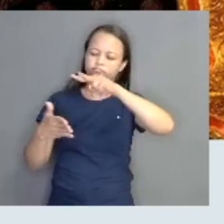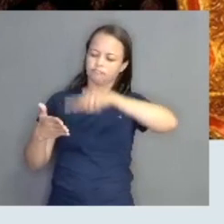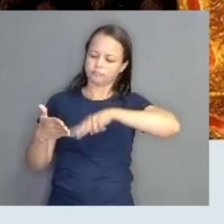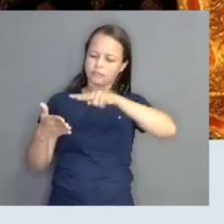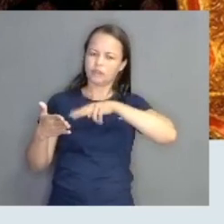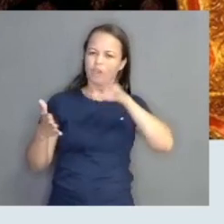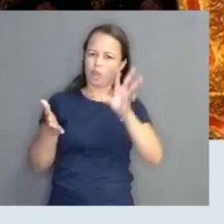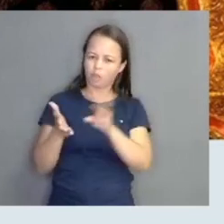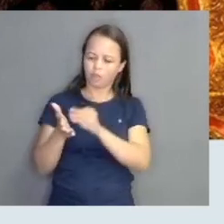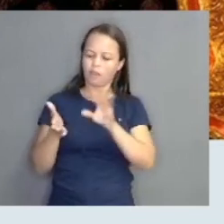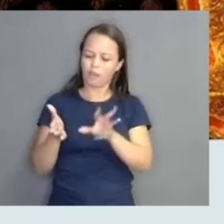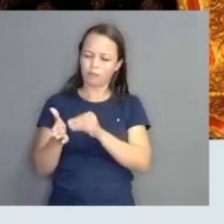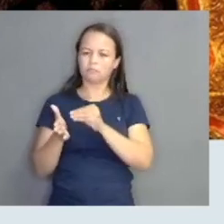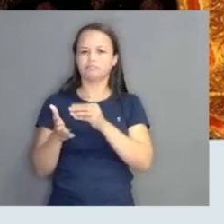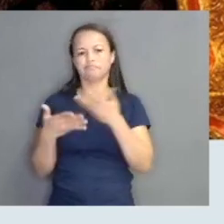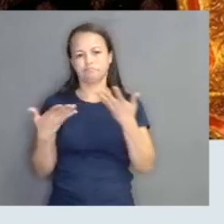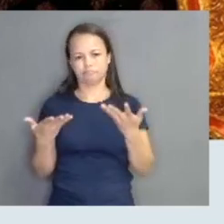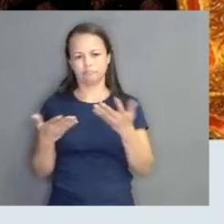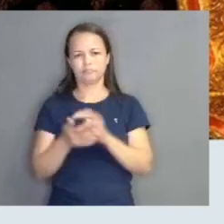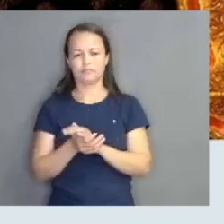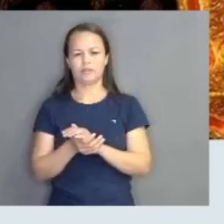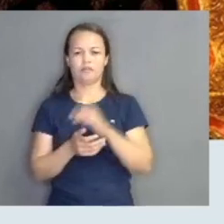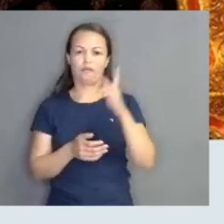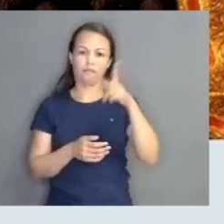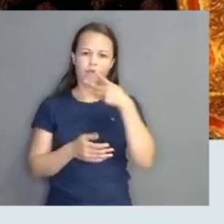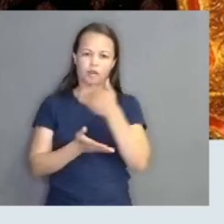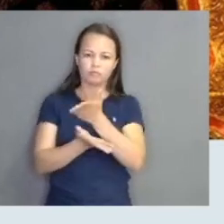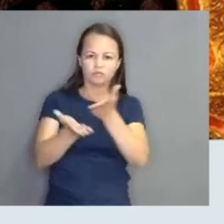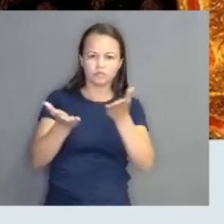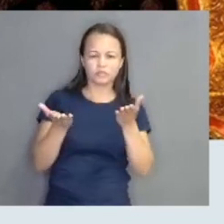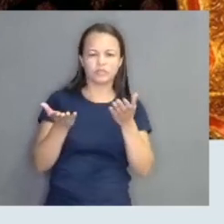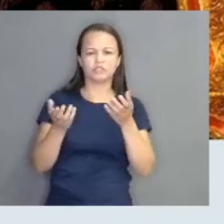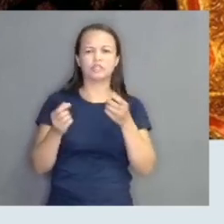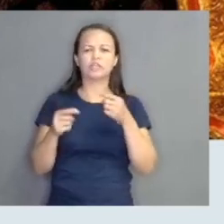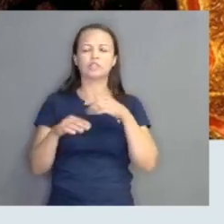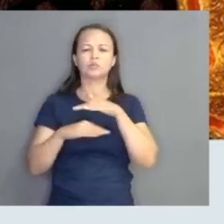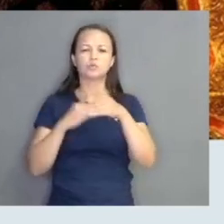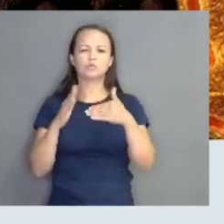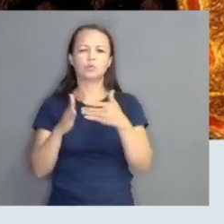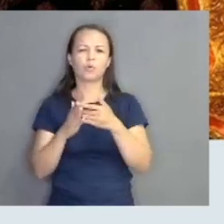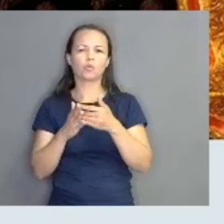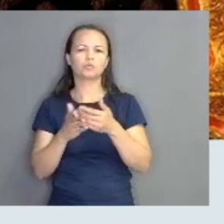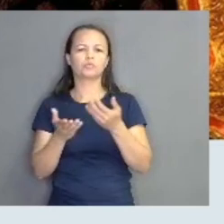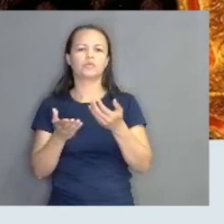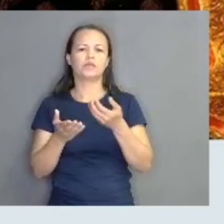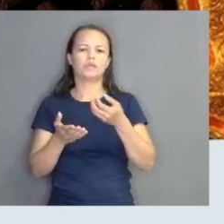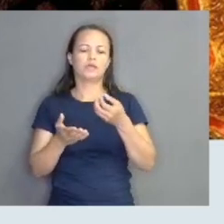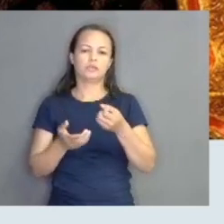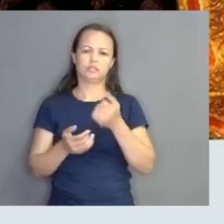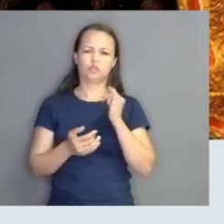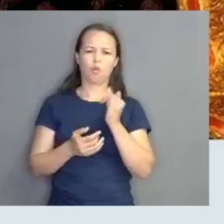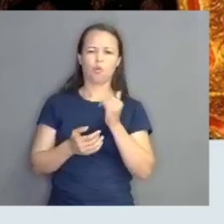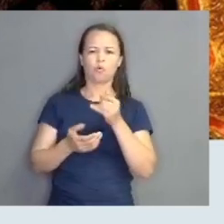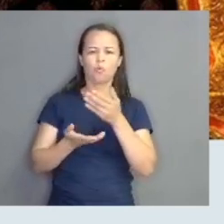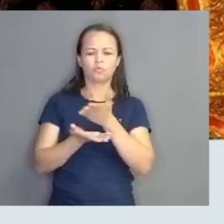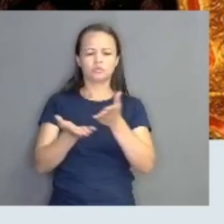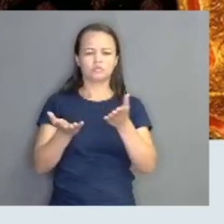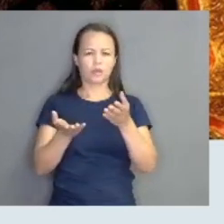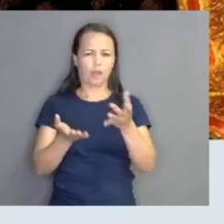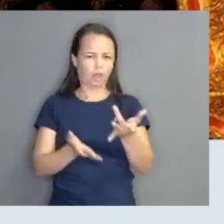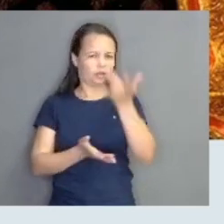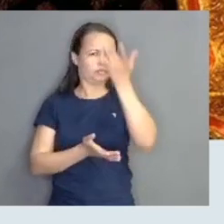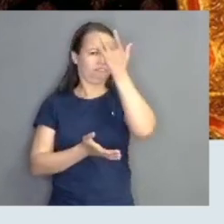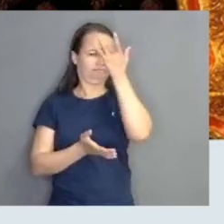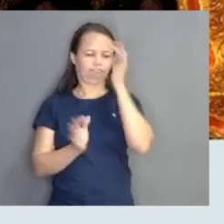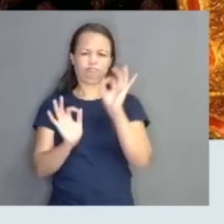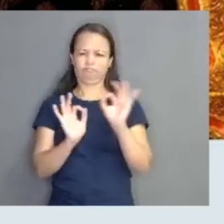complementar. Mas eu quero falar para vocês que todos esses pontos foram pontos que você não precisa decorar, e